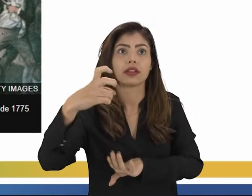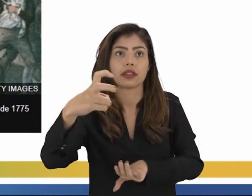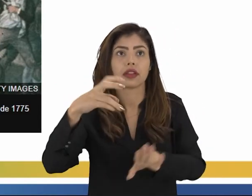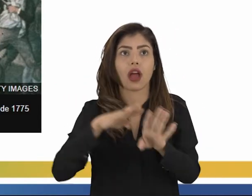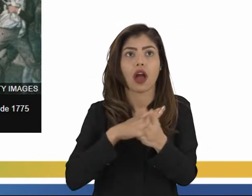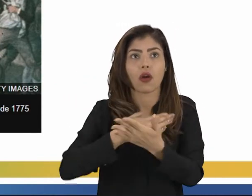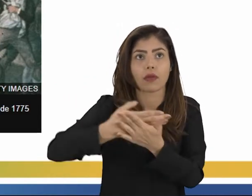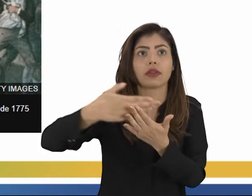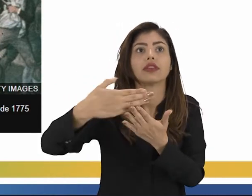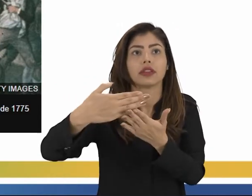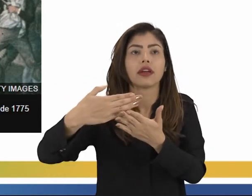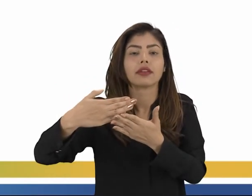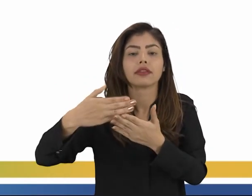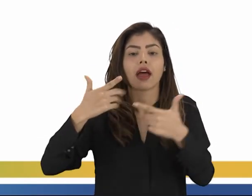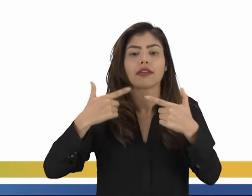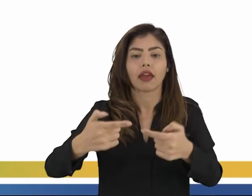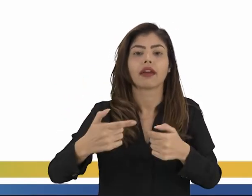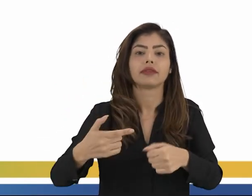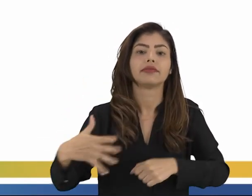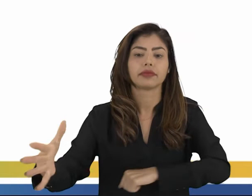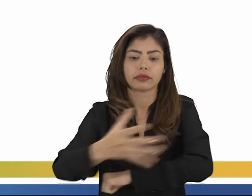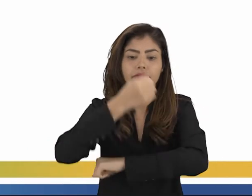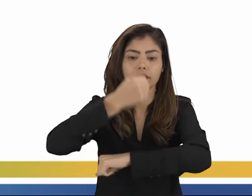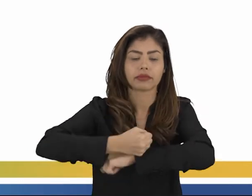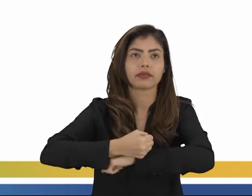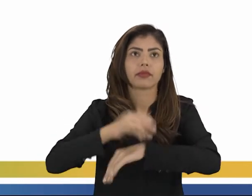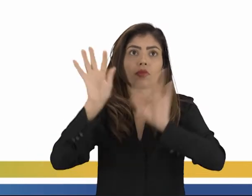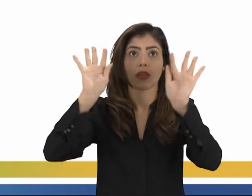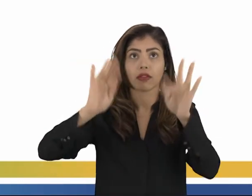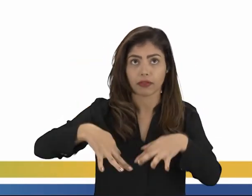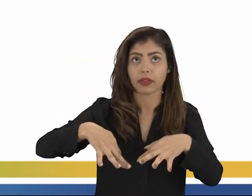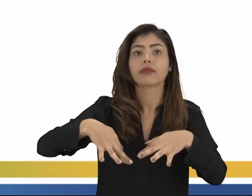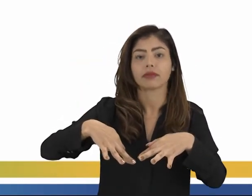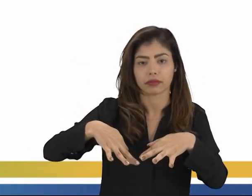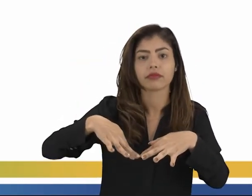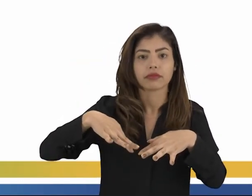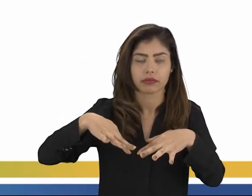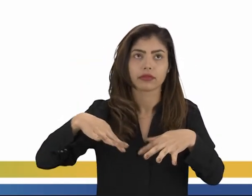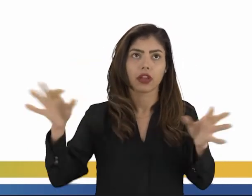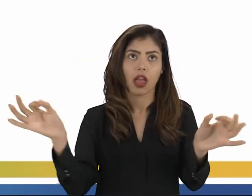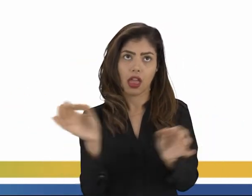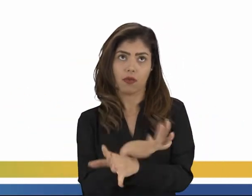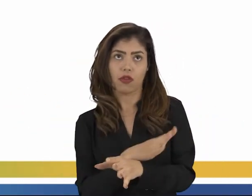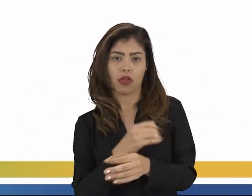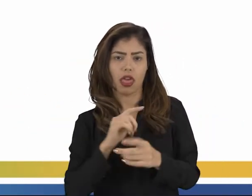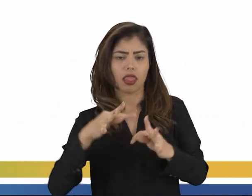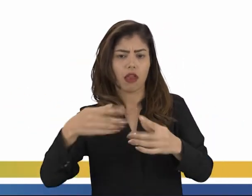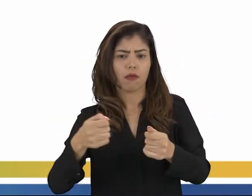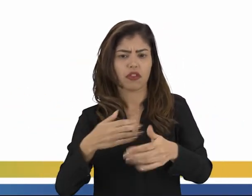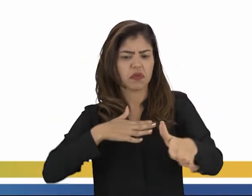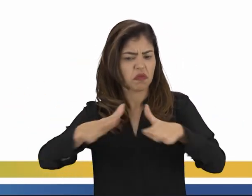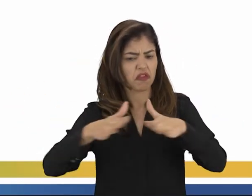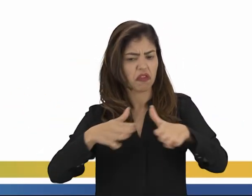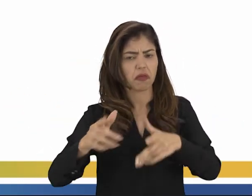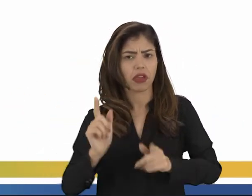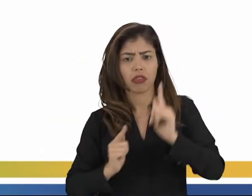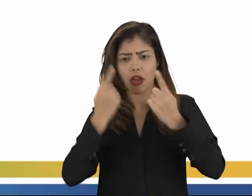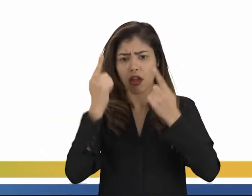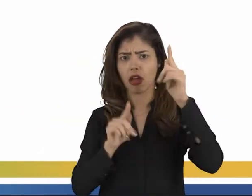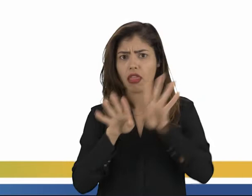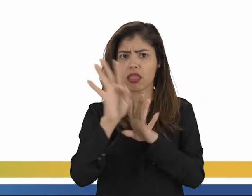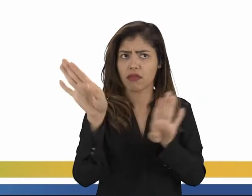início à Guerra da Independência. Nós temos aí o fim da guerra, queridos, depois de muitos movimentos, conflitos com